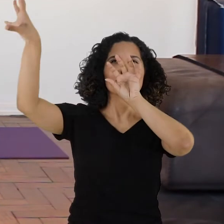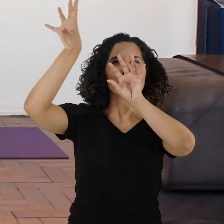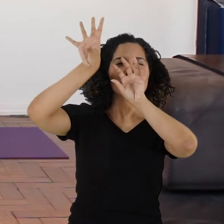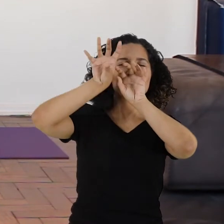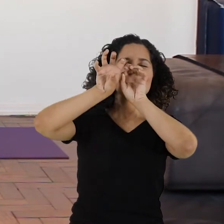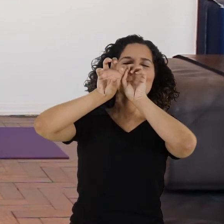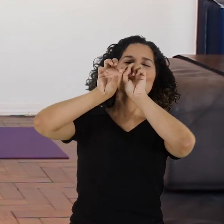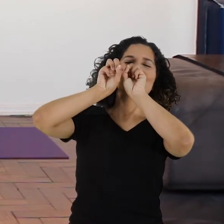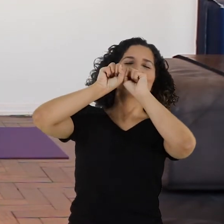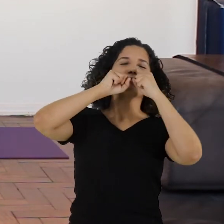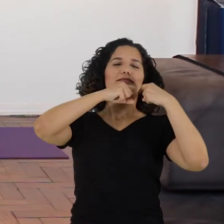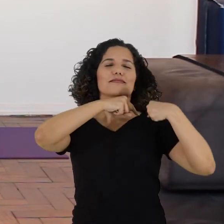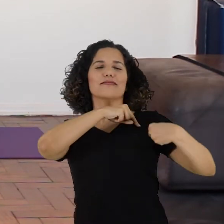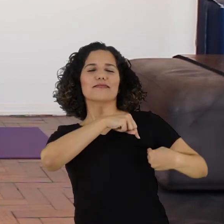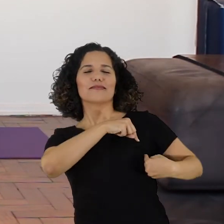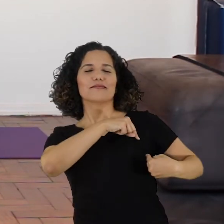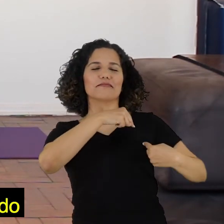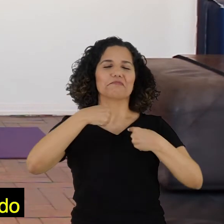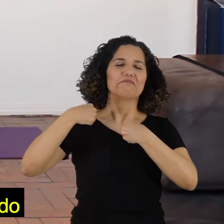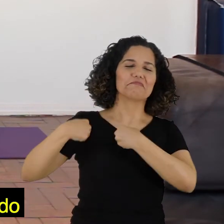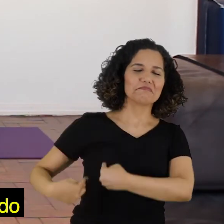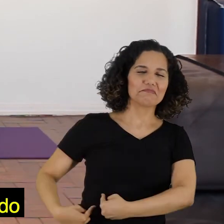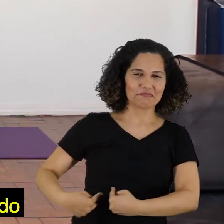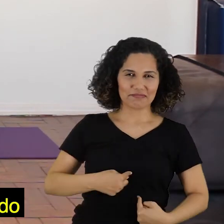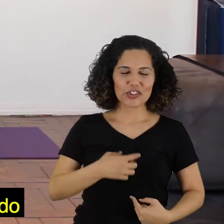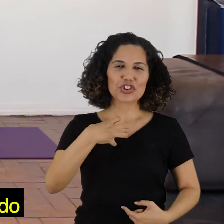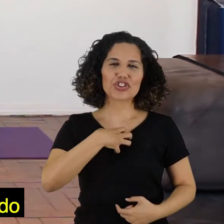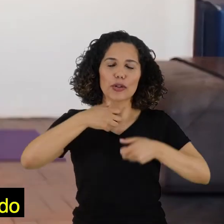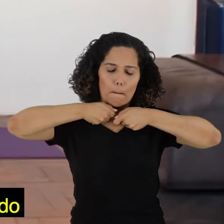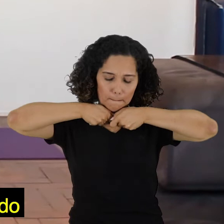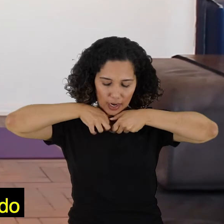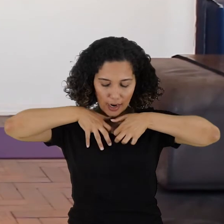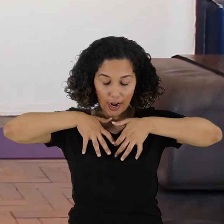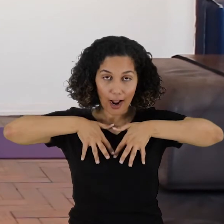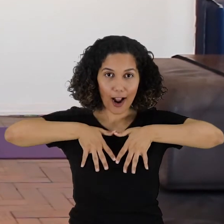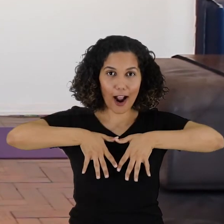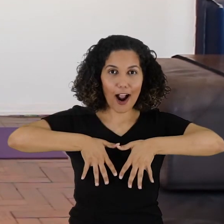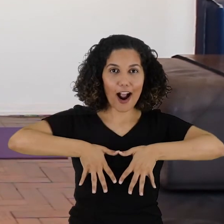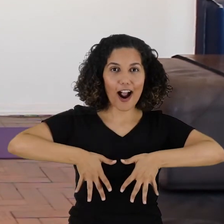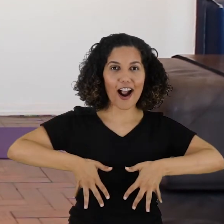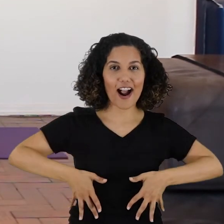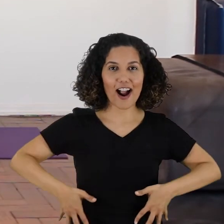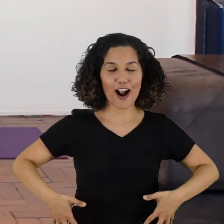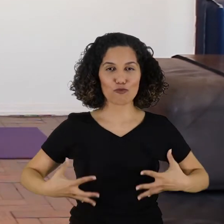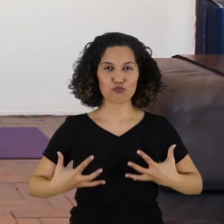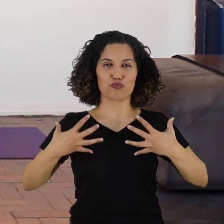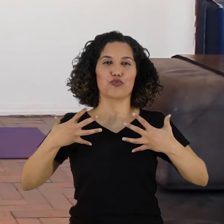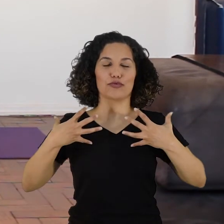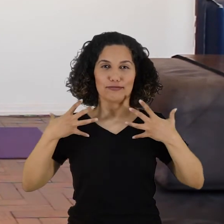Inspira, traz esse ar para uma parte do corpo, sente o seu corpo ser preenchido por essa